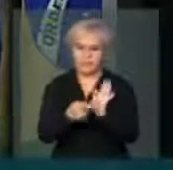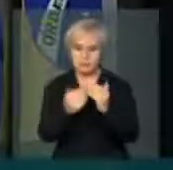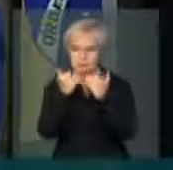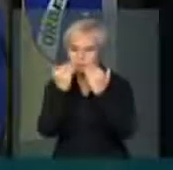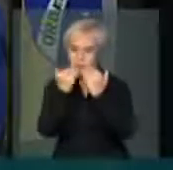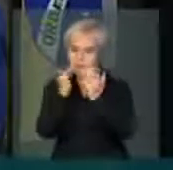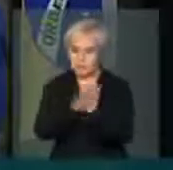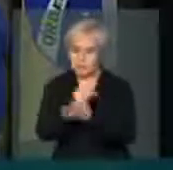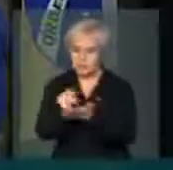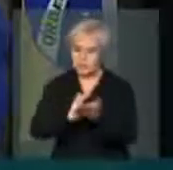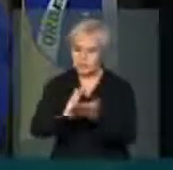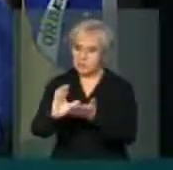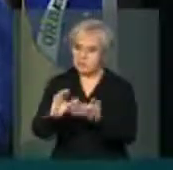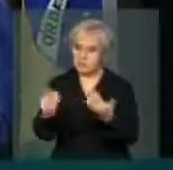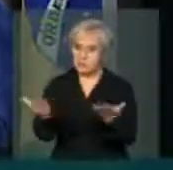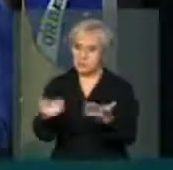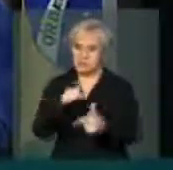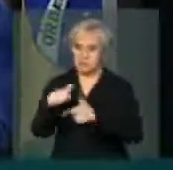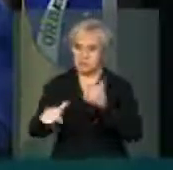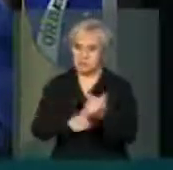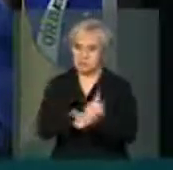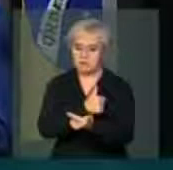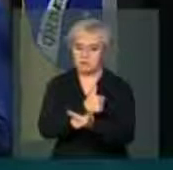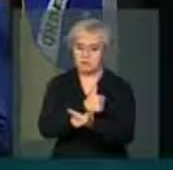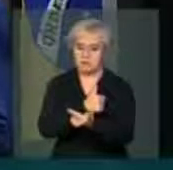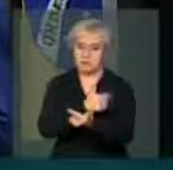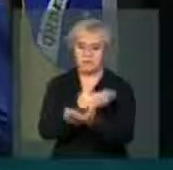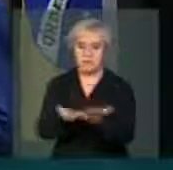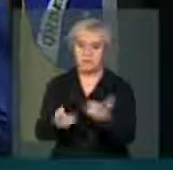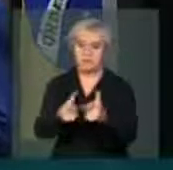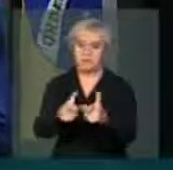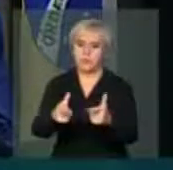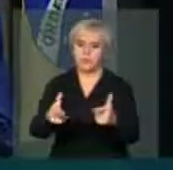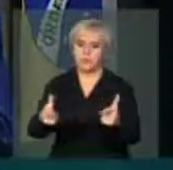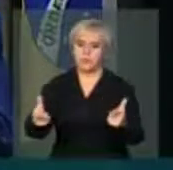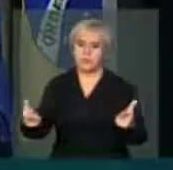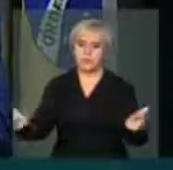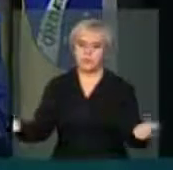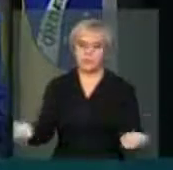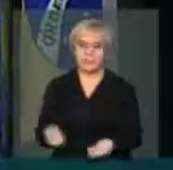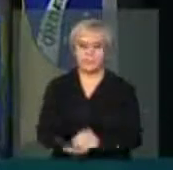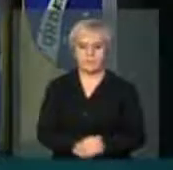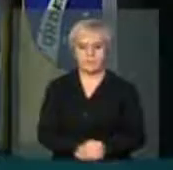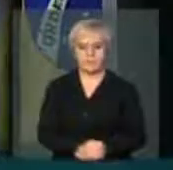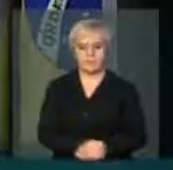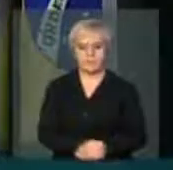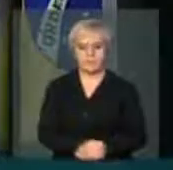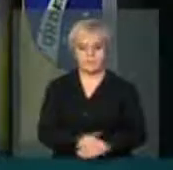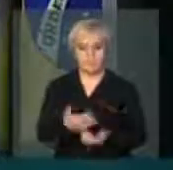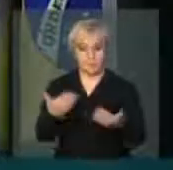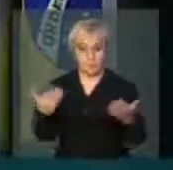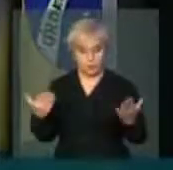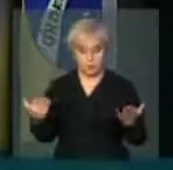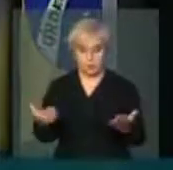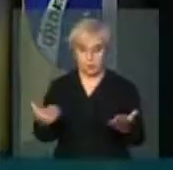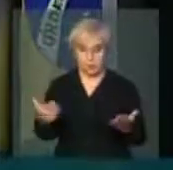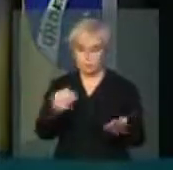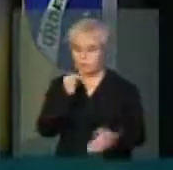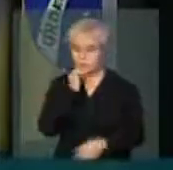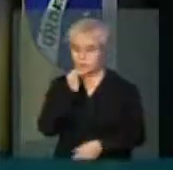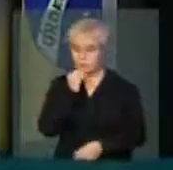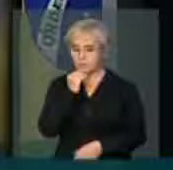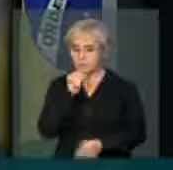receber recursos e o desemprego vai bater à porta de muita gente. Hoje mesmo, o